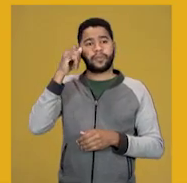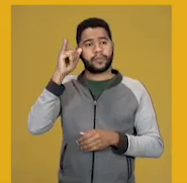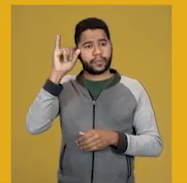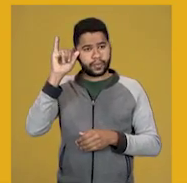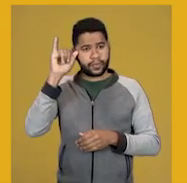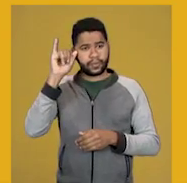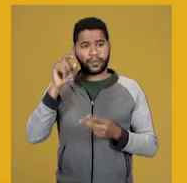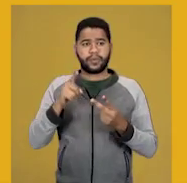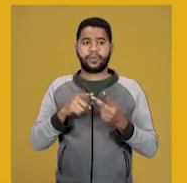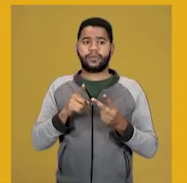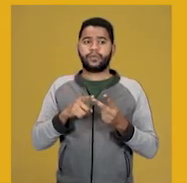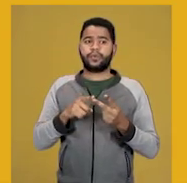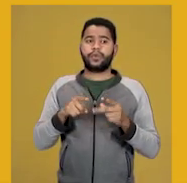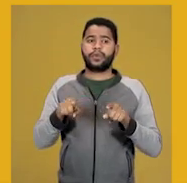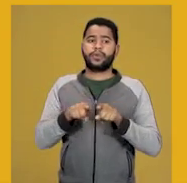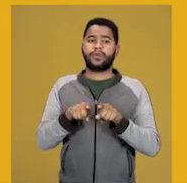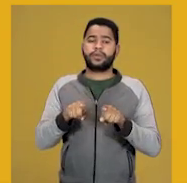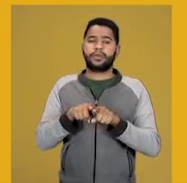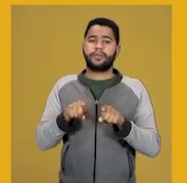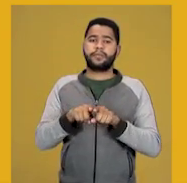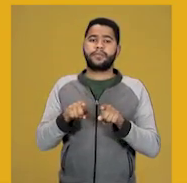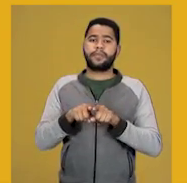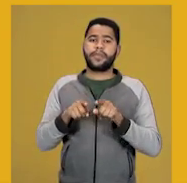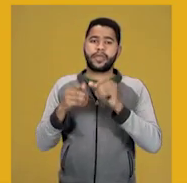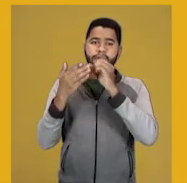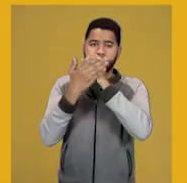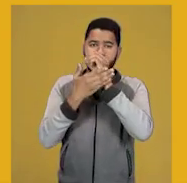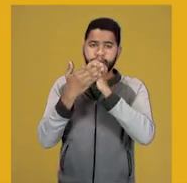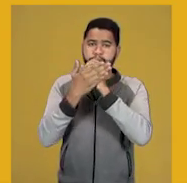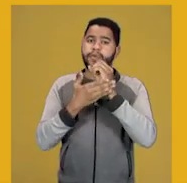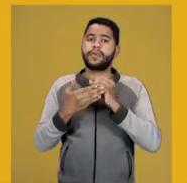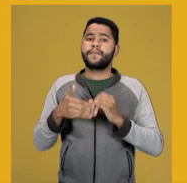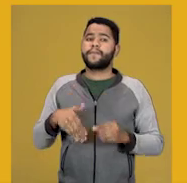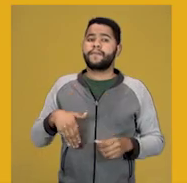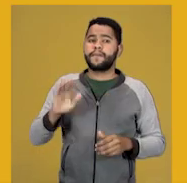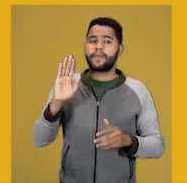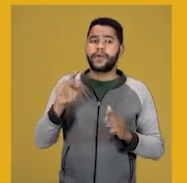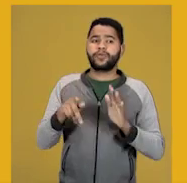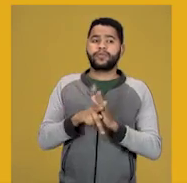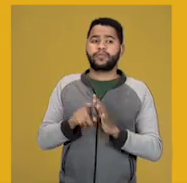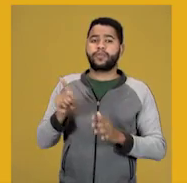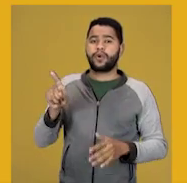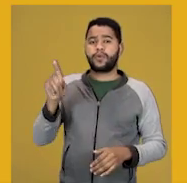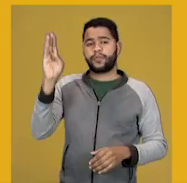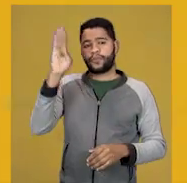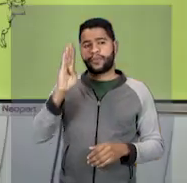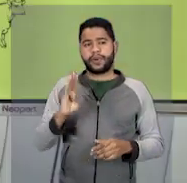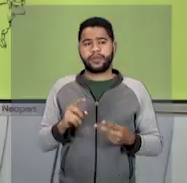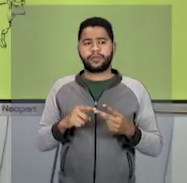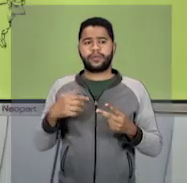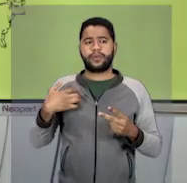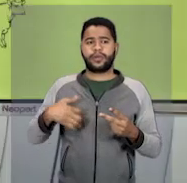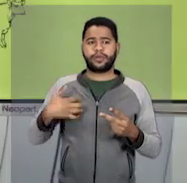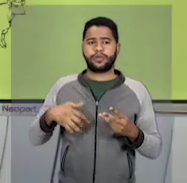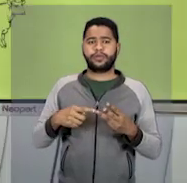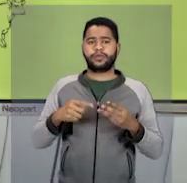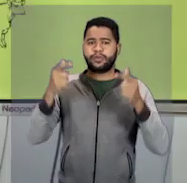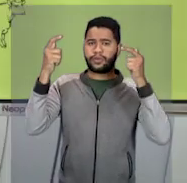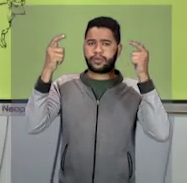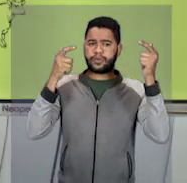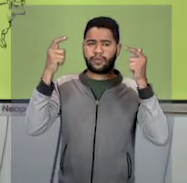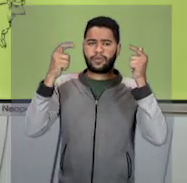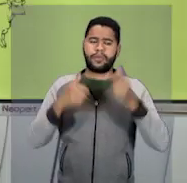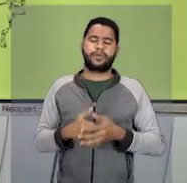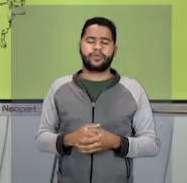e suínos, né? E os países que contam com a maior quantidade de cabeças de gado são o Brasil, a Argentina e o México, né?